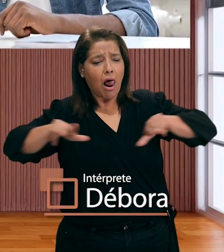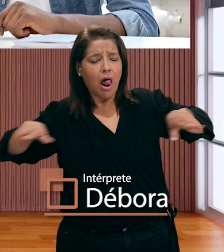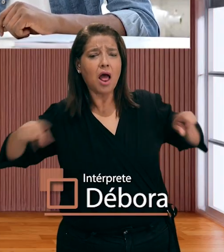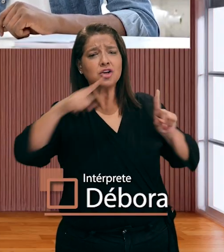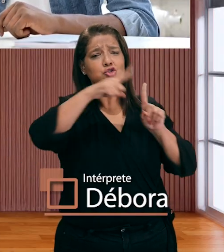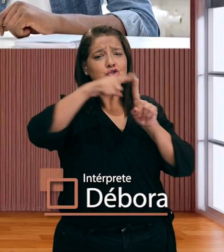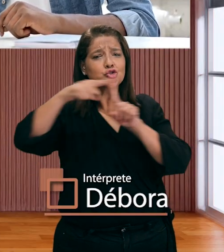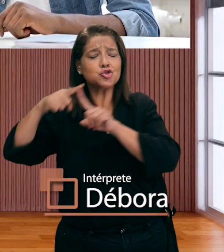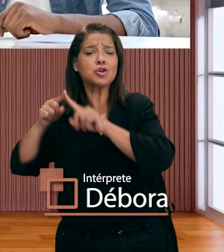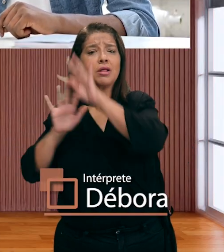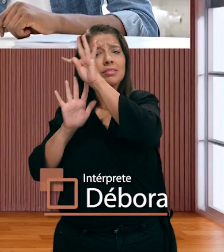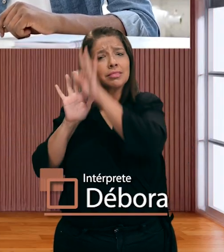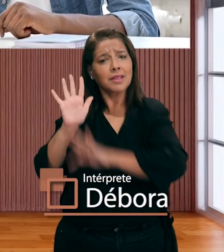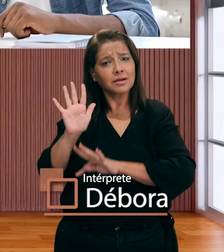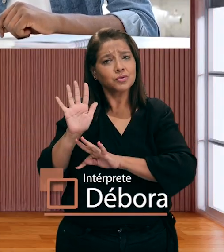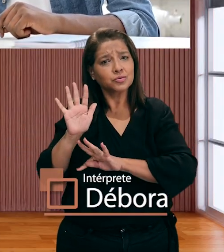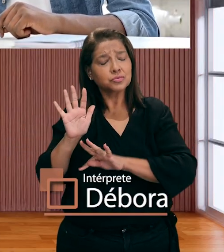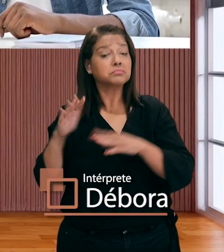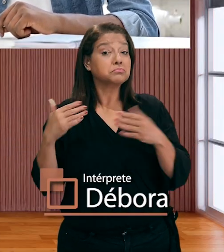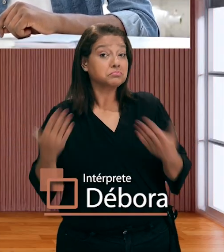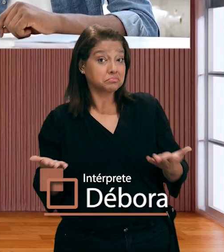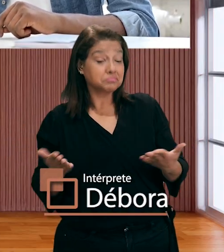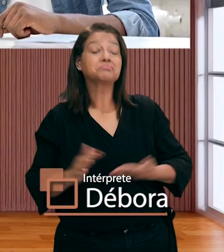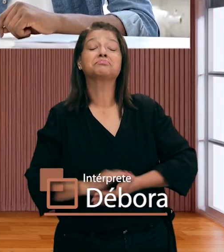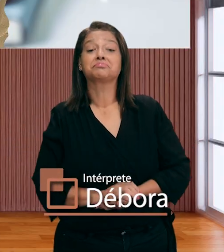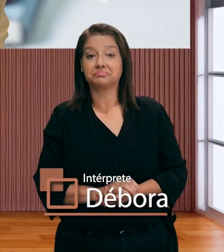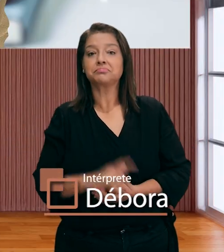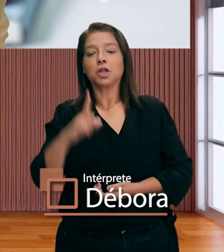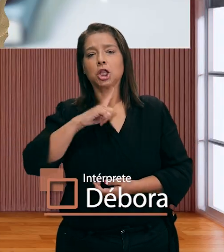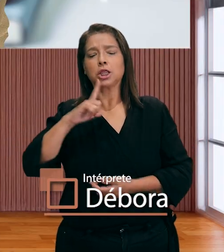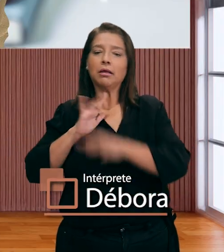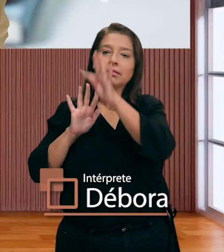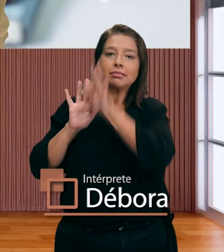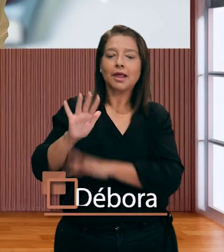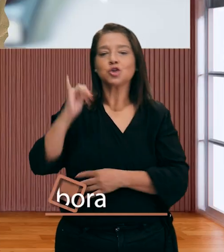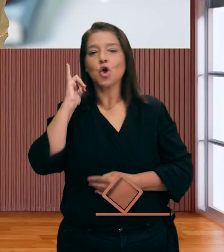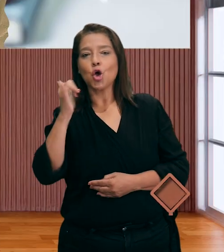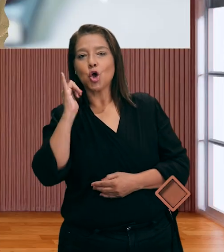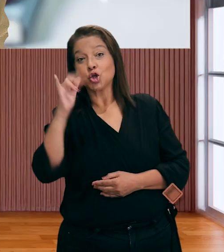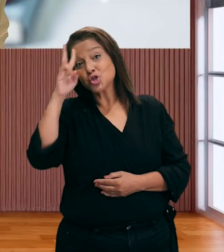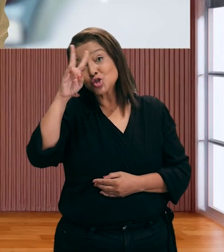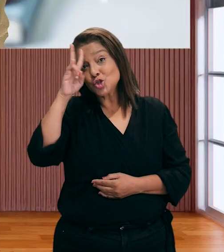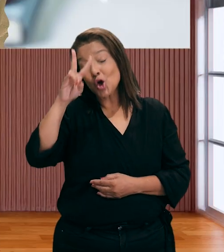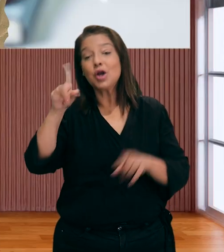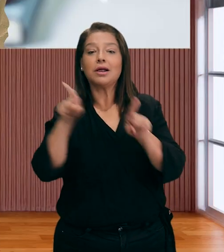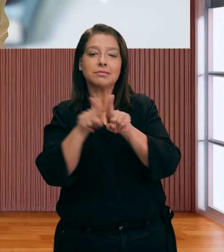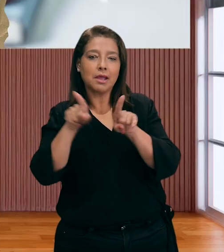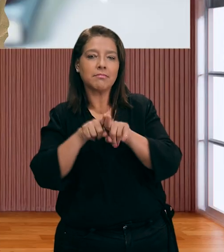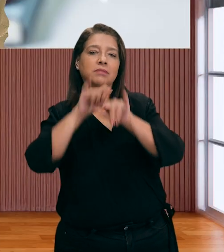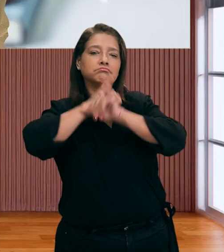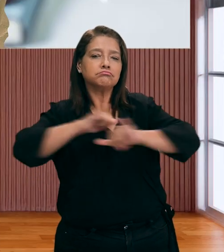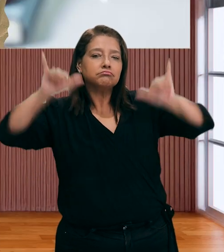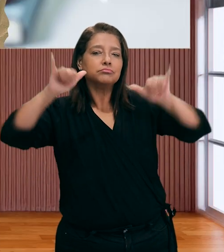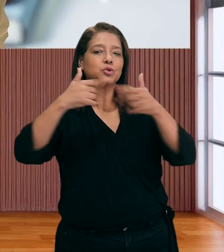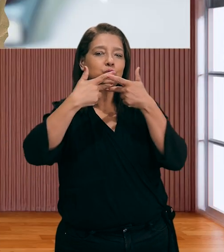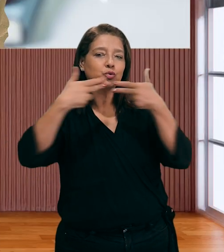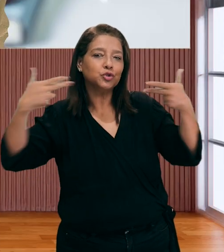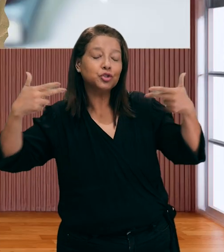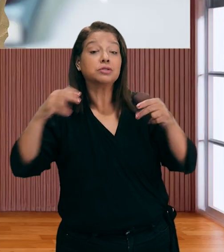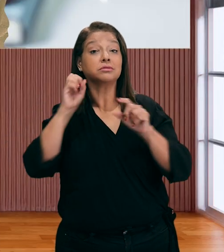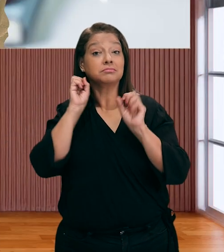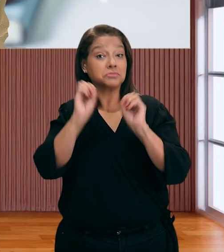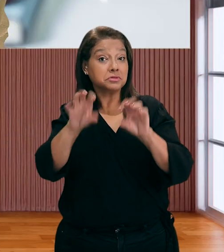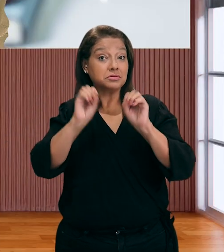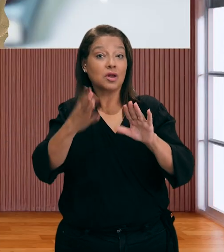tipos diferentes de textos? Tem texto para contar história, para dar notícias, para